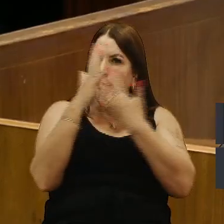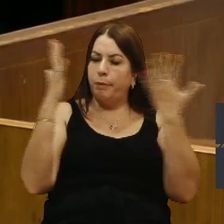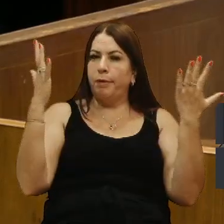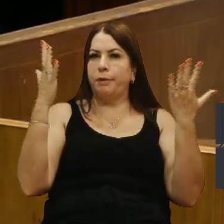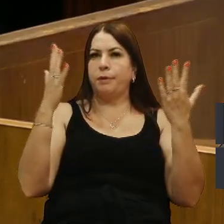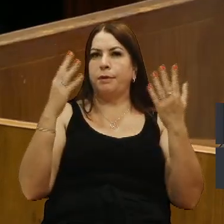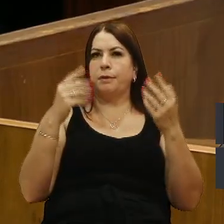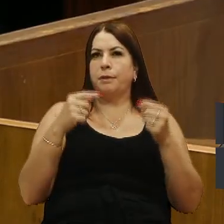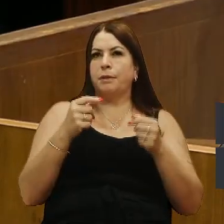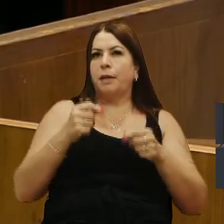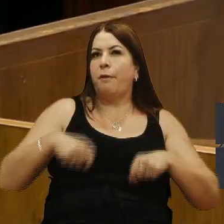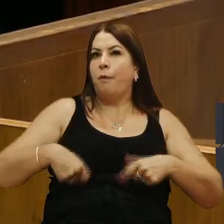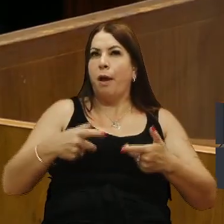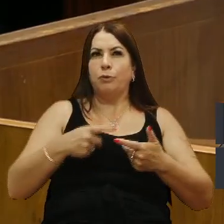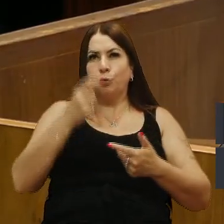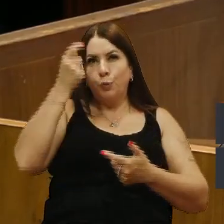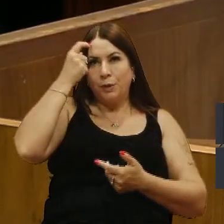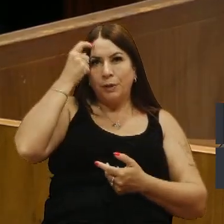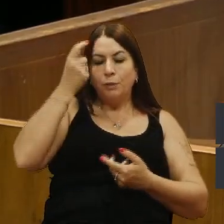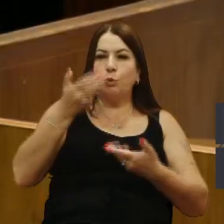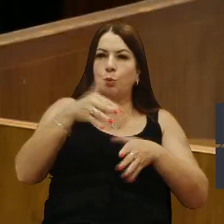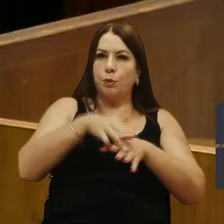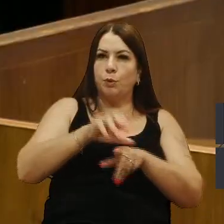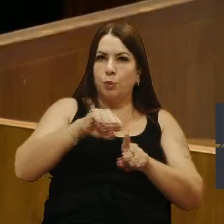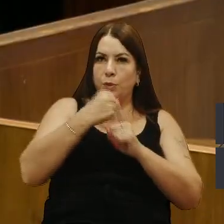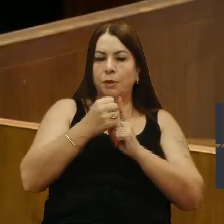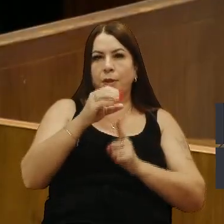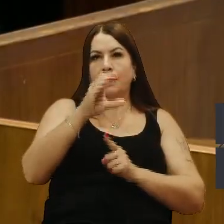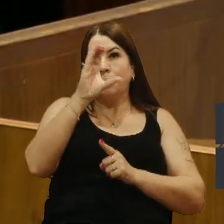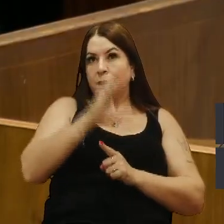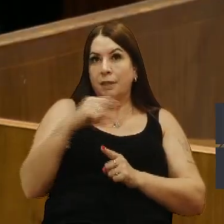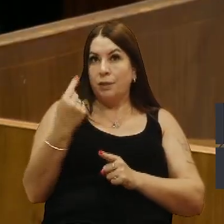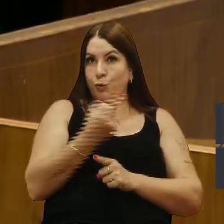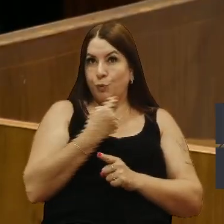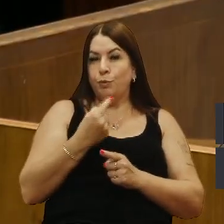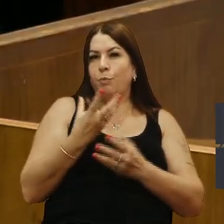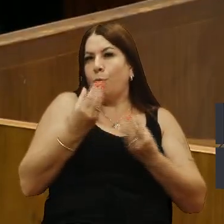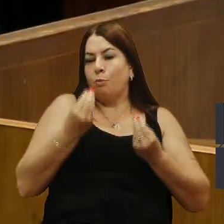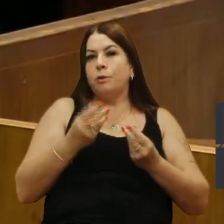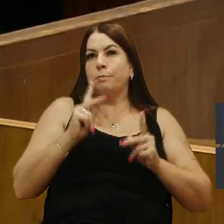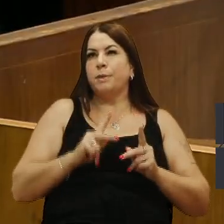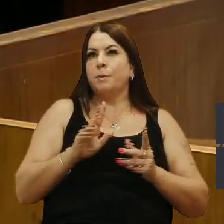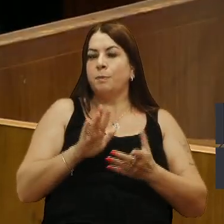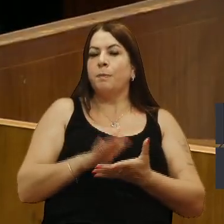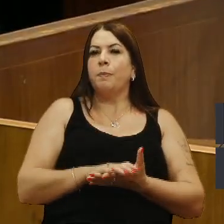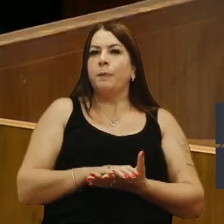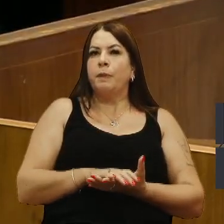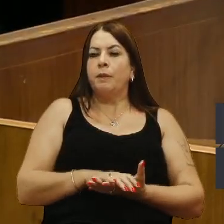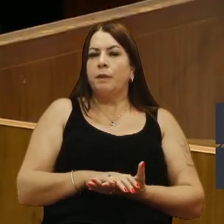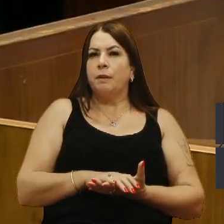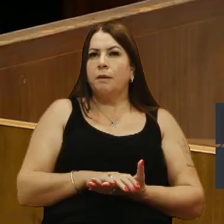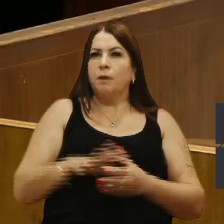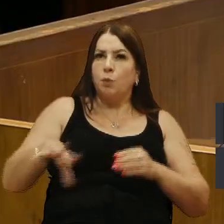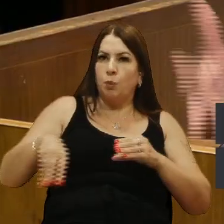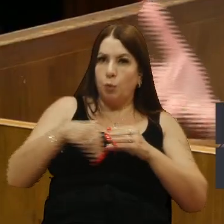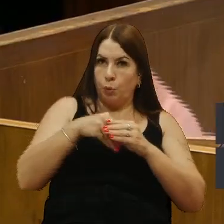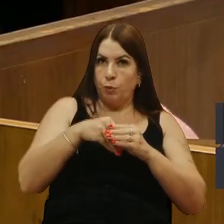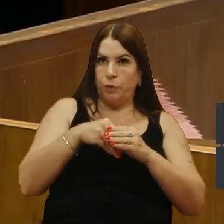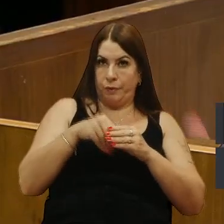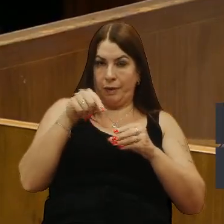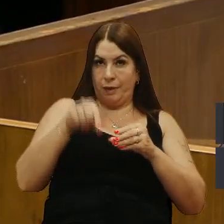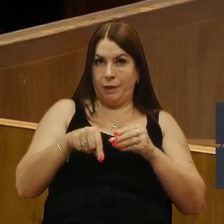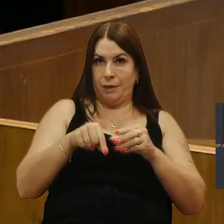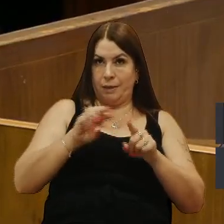consumo consciente, inclusão social e cidadania, porque muitas vezes são incluídas